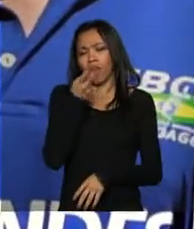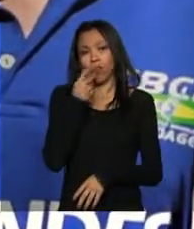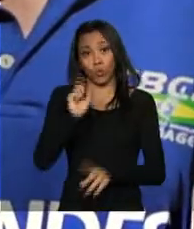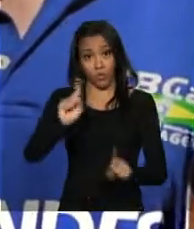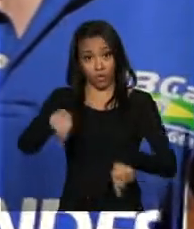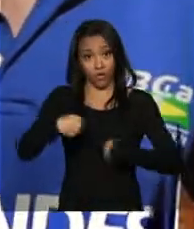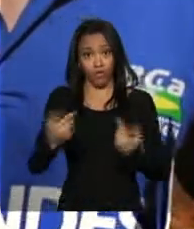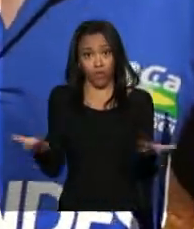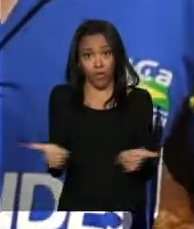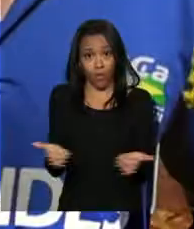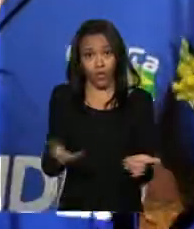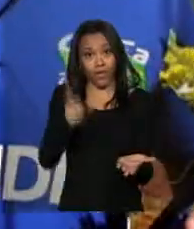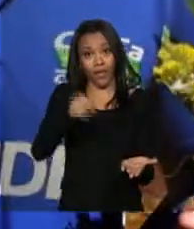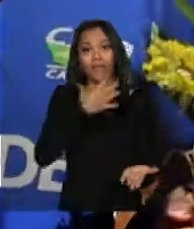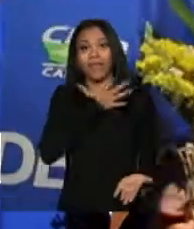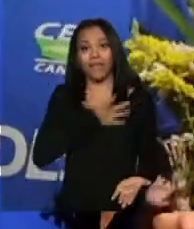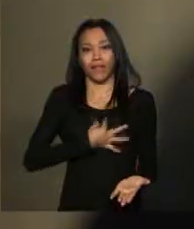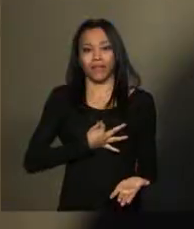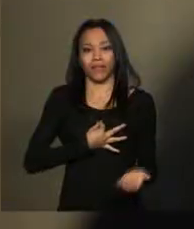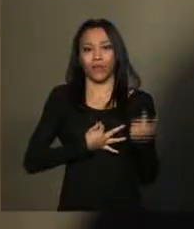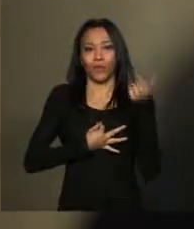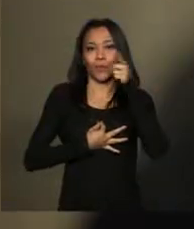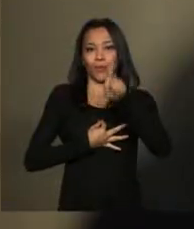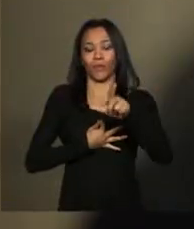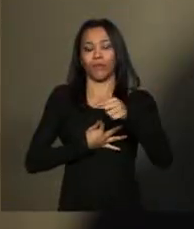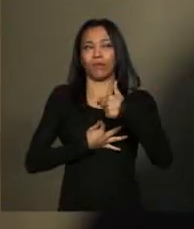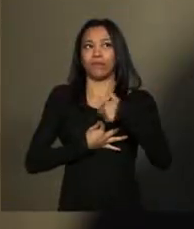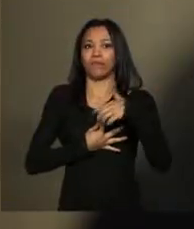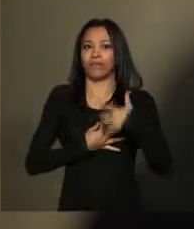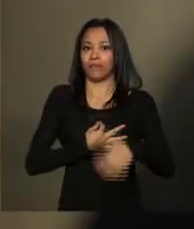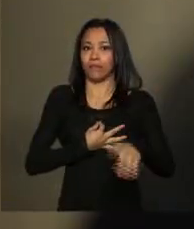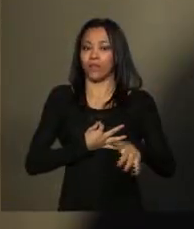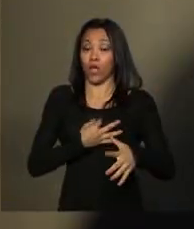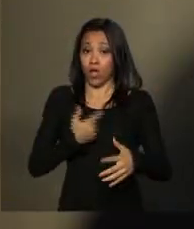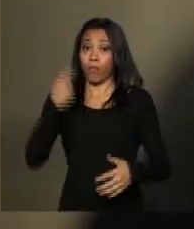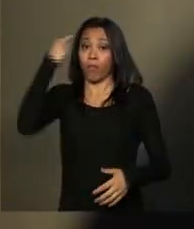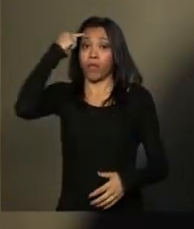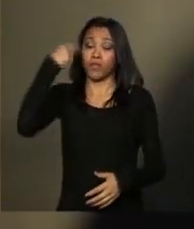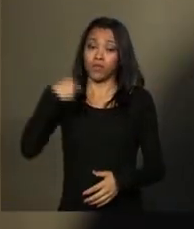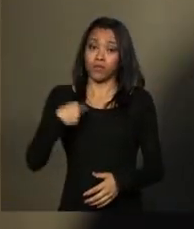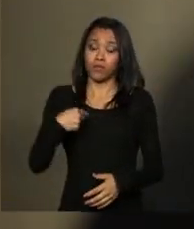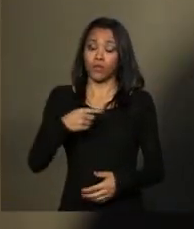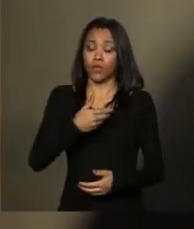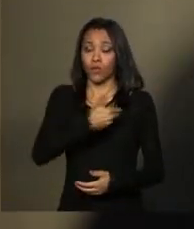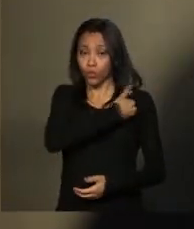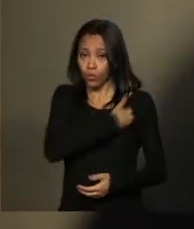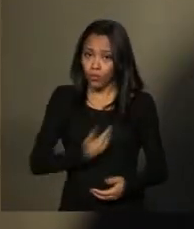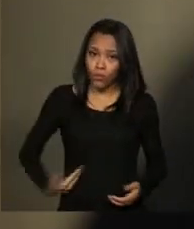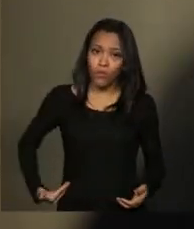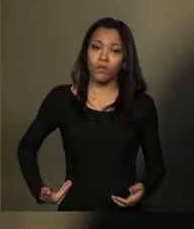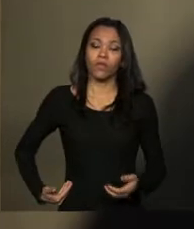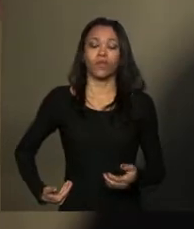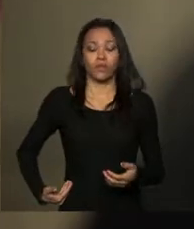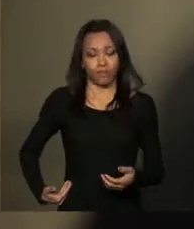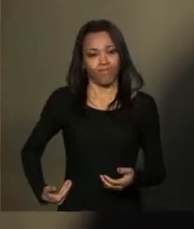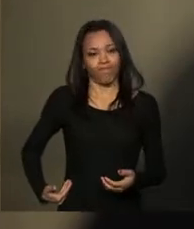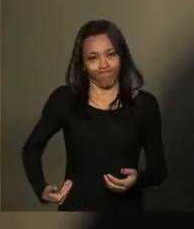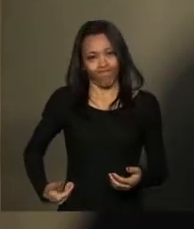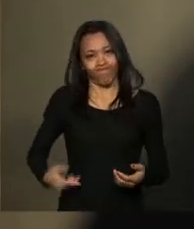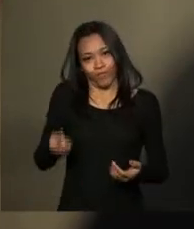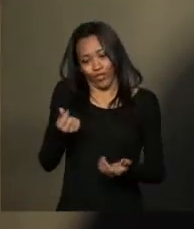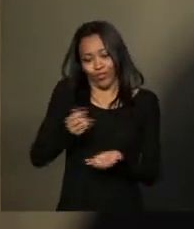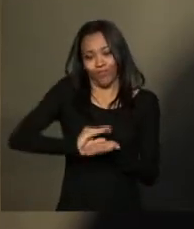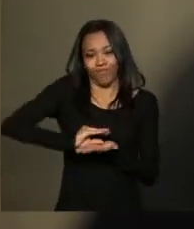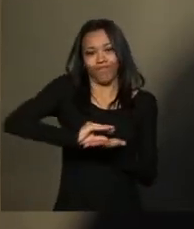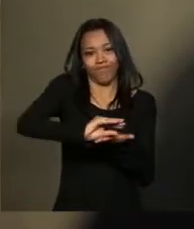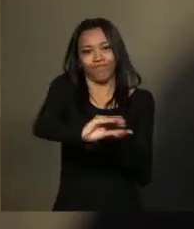desafio nosso hoje chama-se medalhas. Eu penso que o governo investiu o que tinha que ser investido